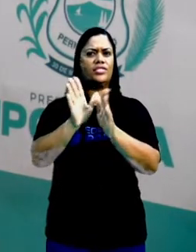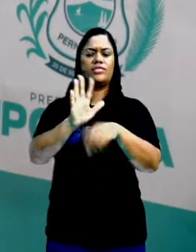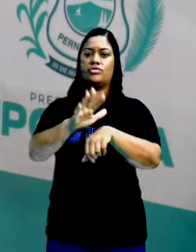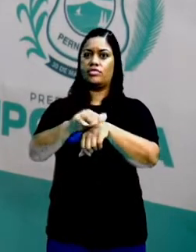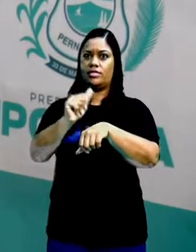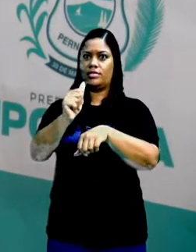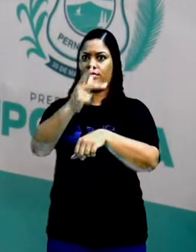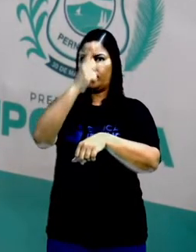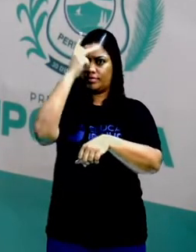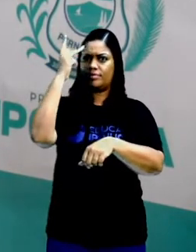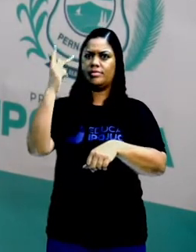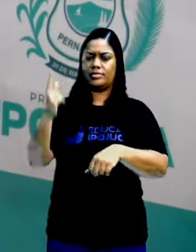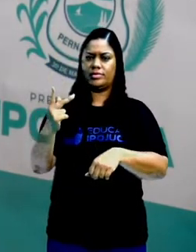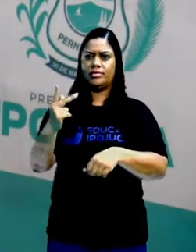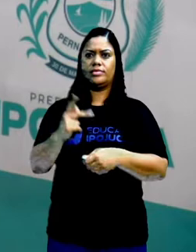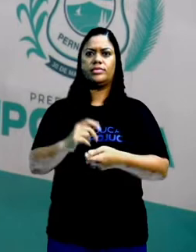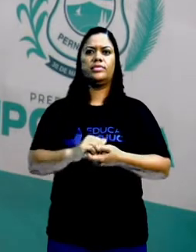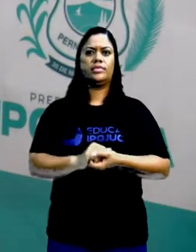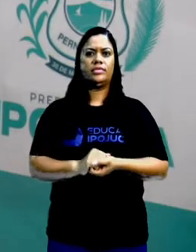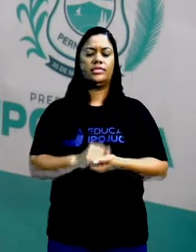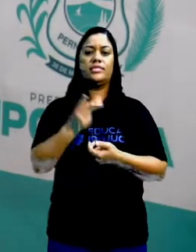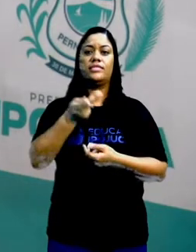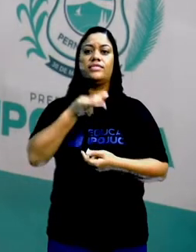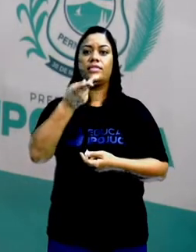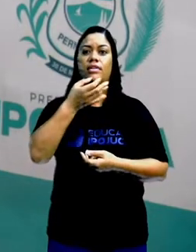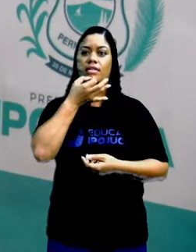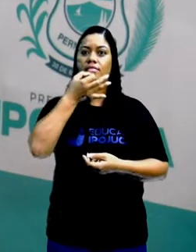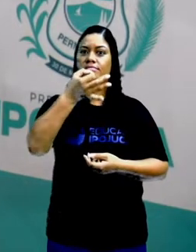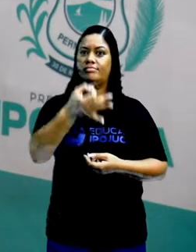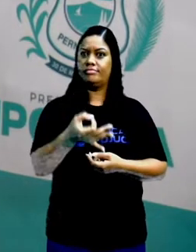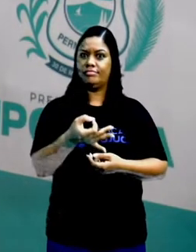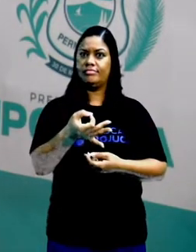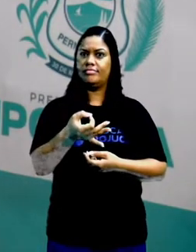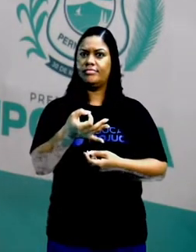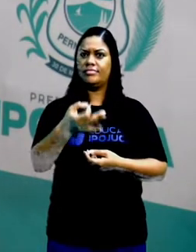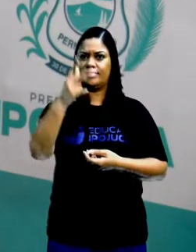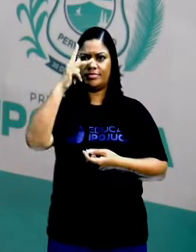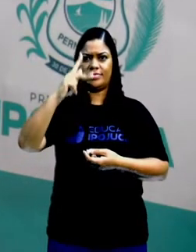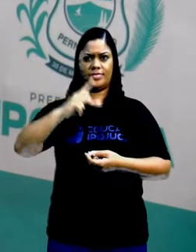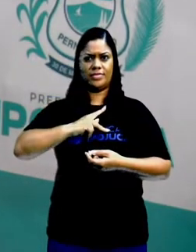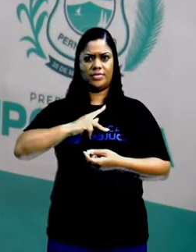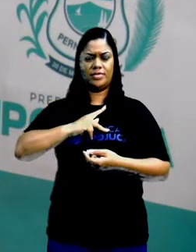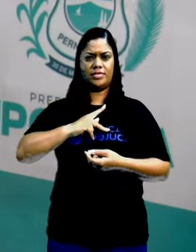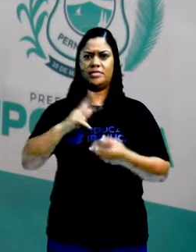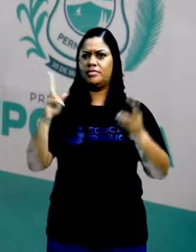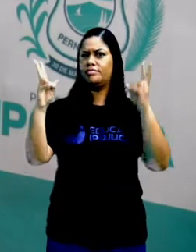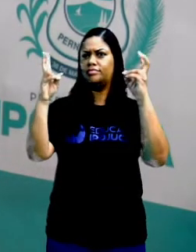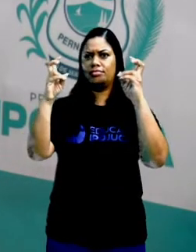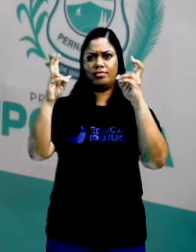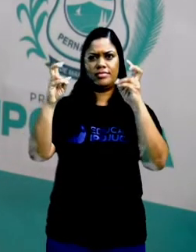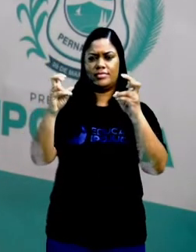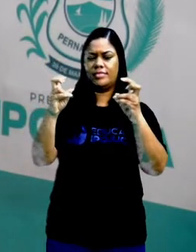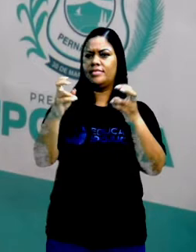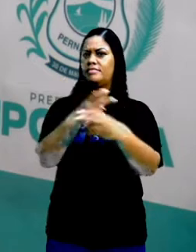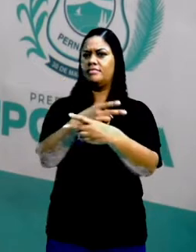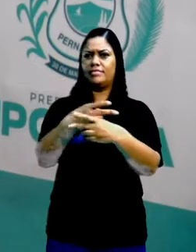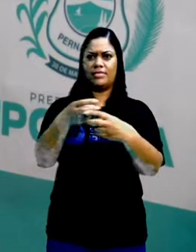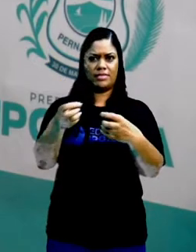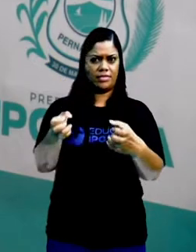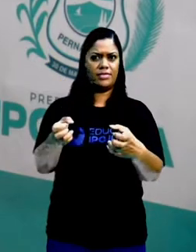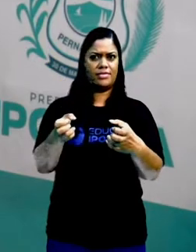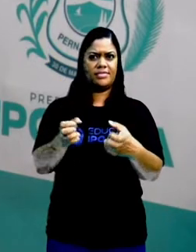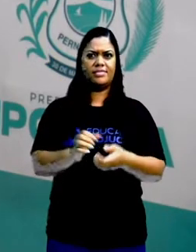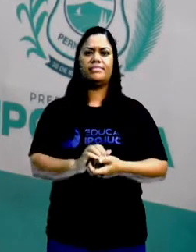chamado por alguém a opinar a dar sua opinião a respeito de o tema de alguma questão